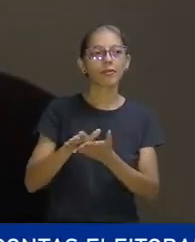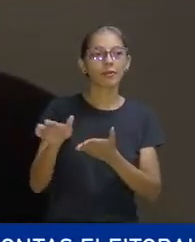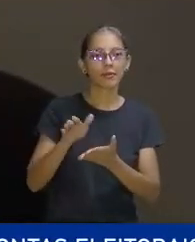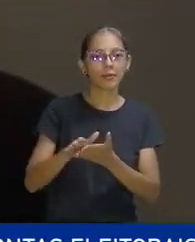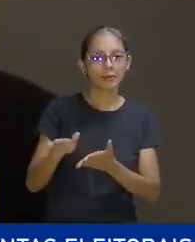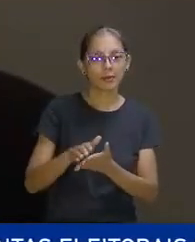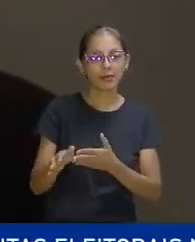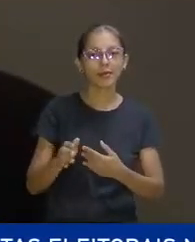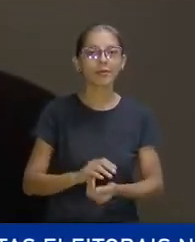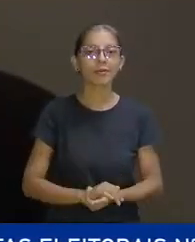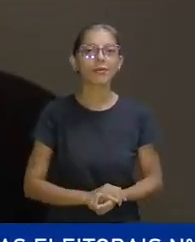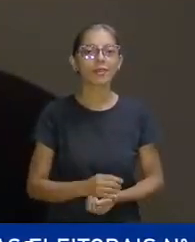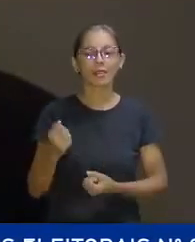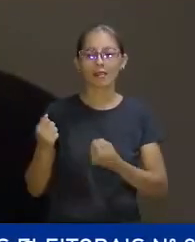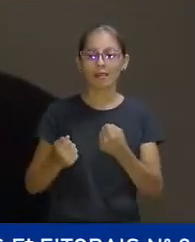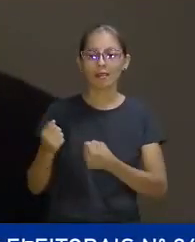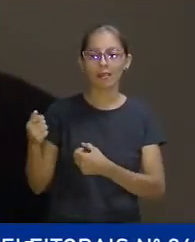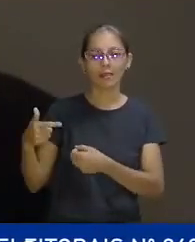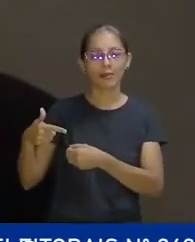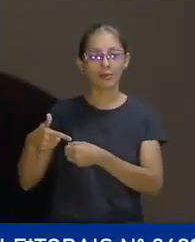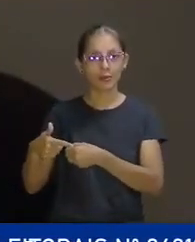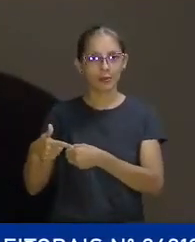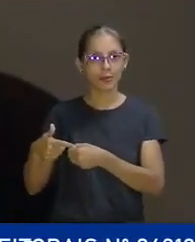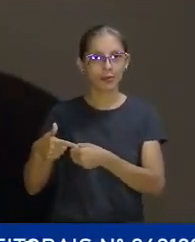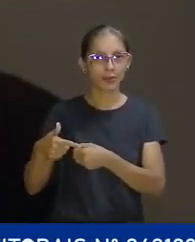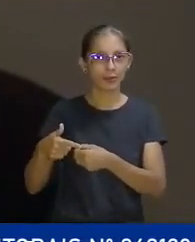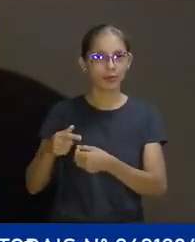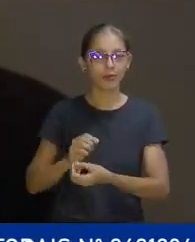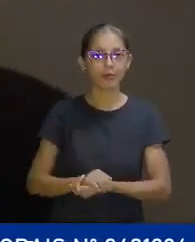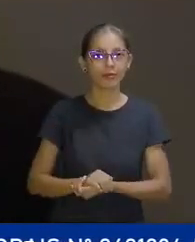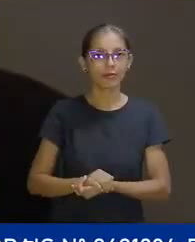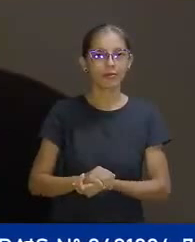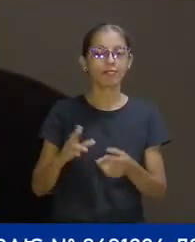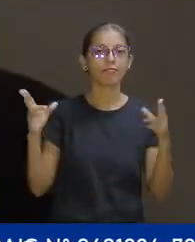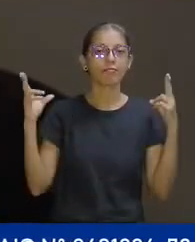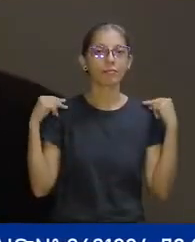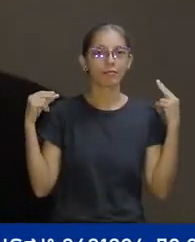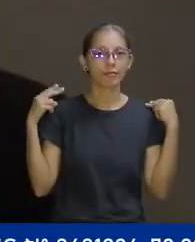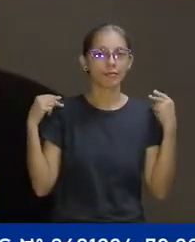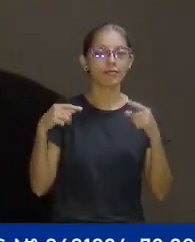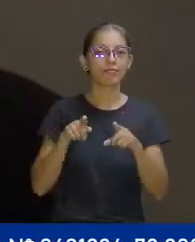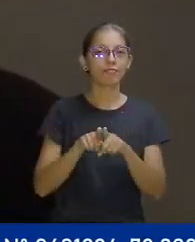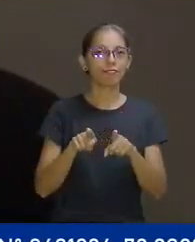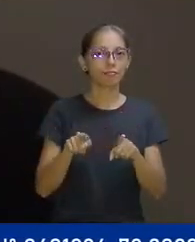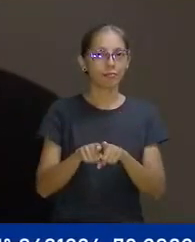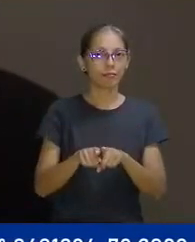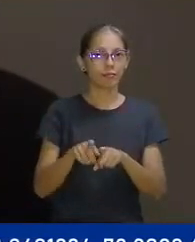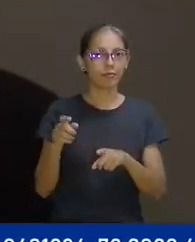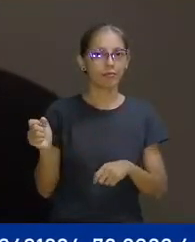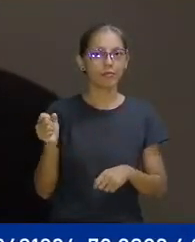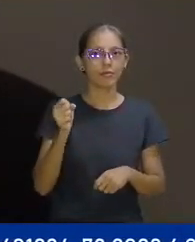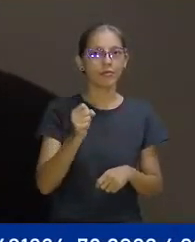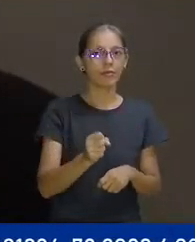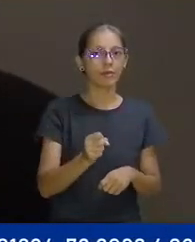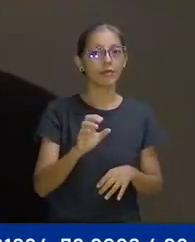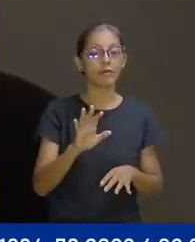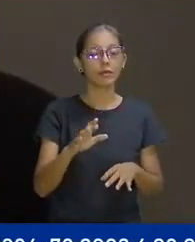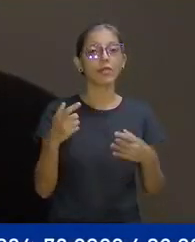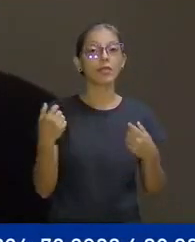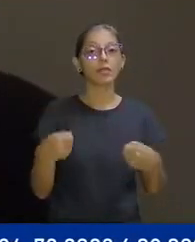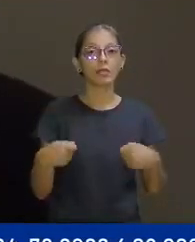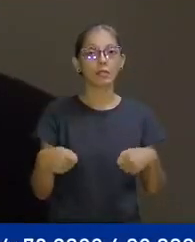com veículos, sem registro de despesa com contratação de motorista, e que é possível a exigência de documentação